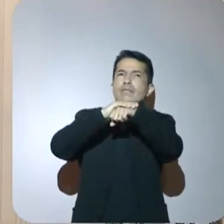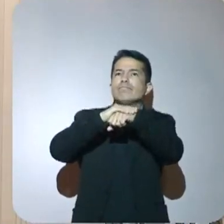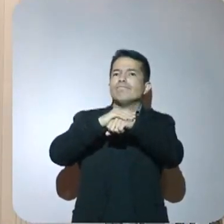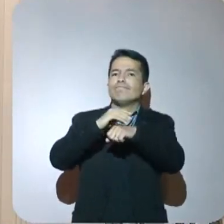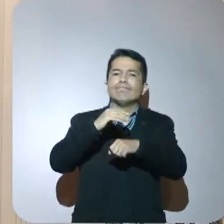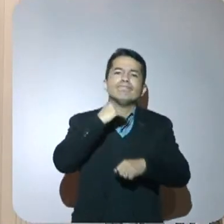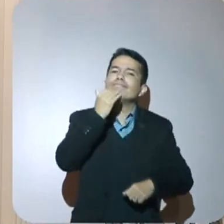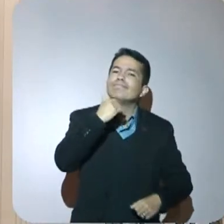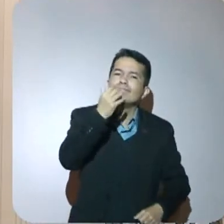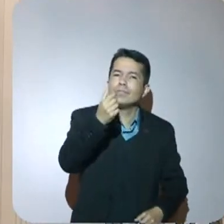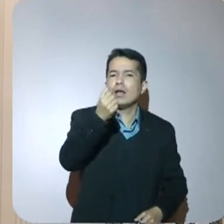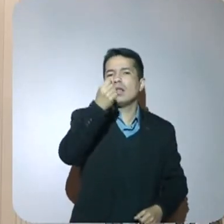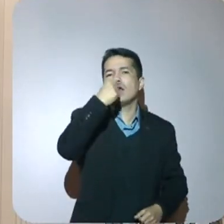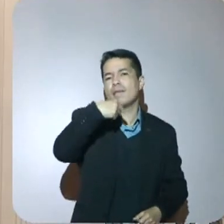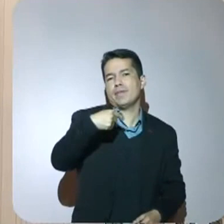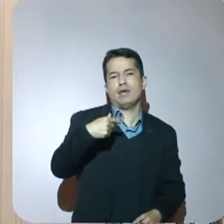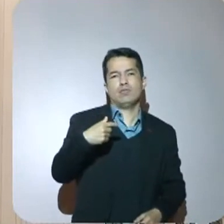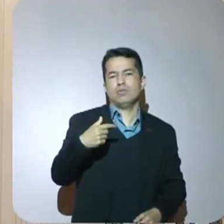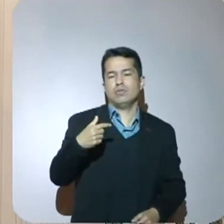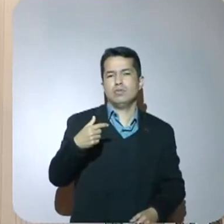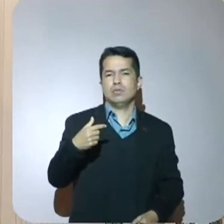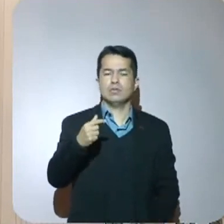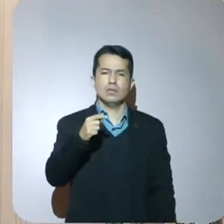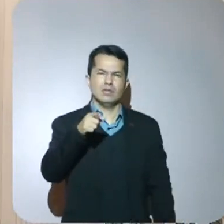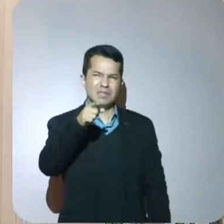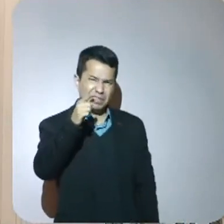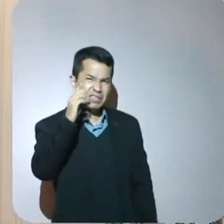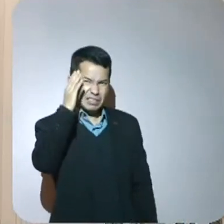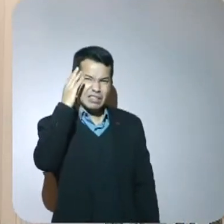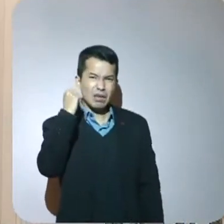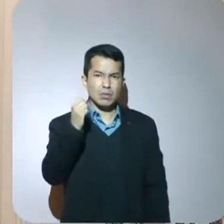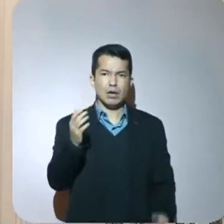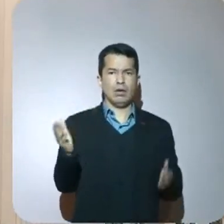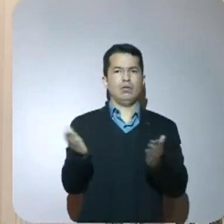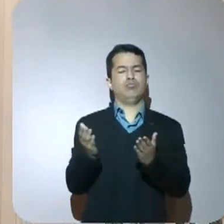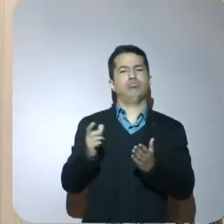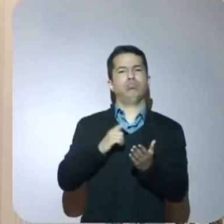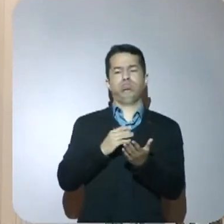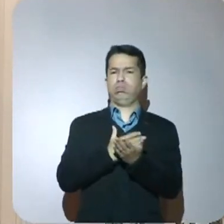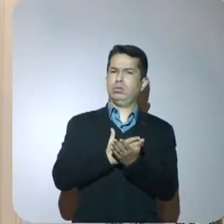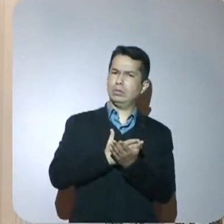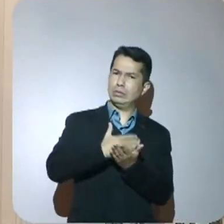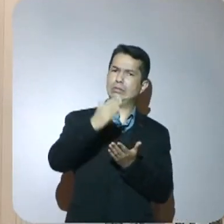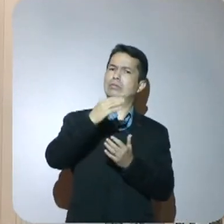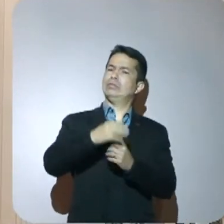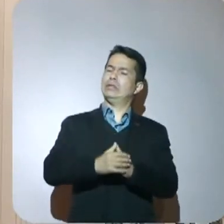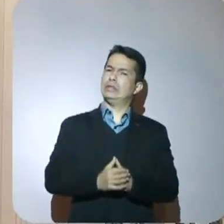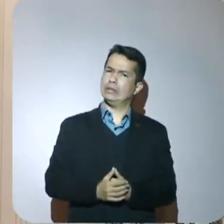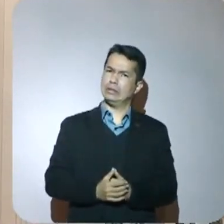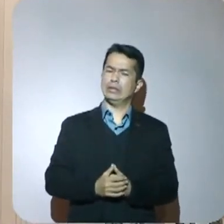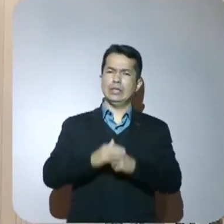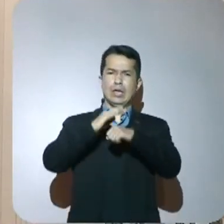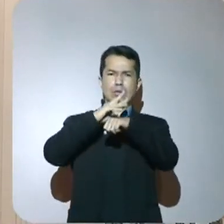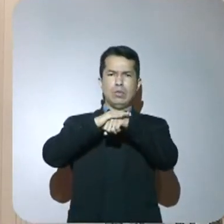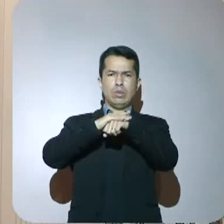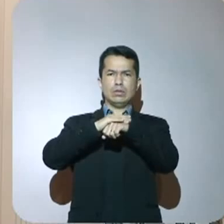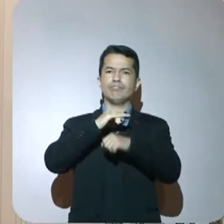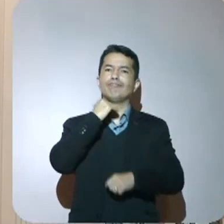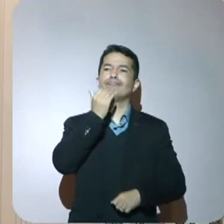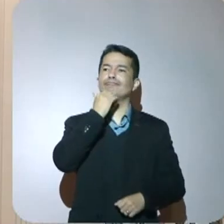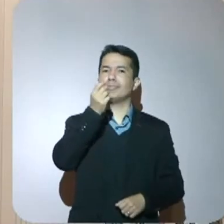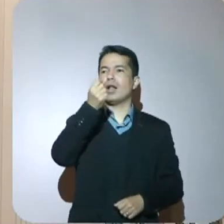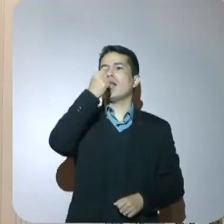né? Porque essa é uma fronteira que está batendo a porta aí da ciência médica. Essas doenças, elas